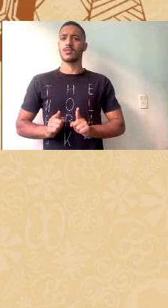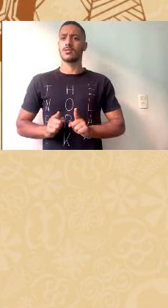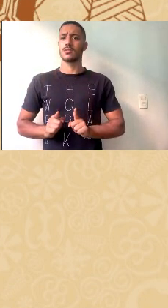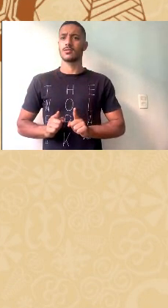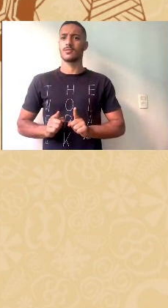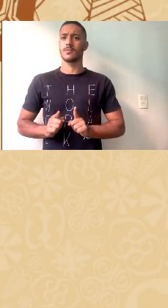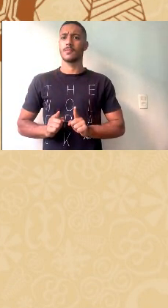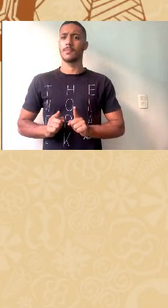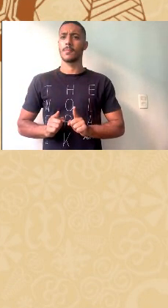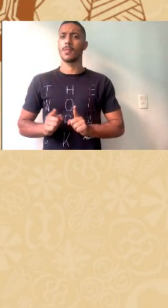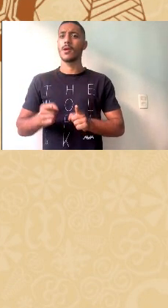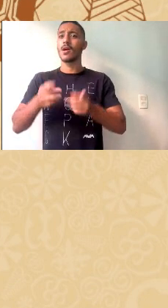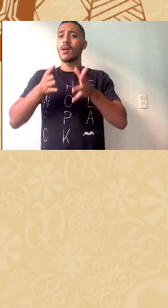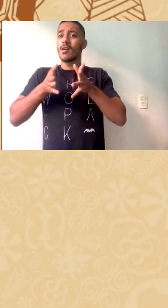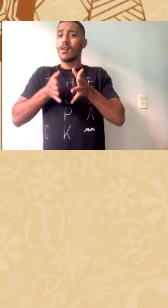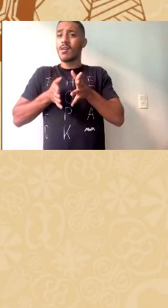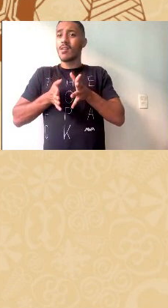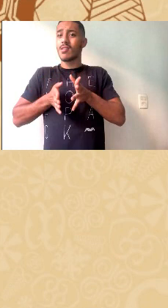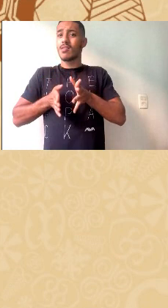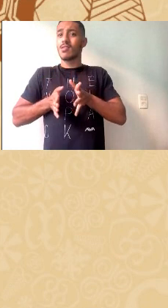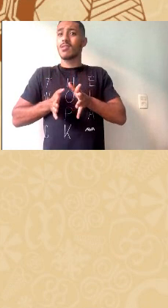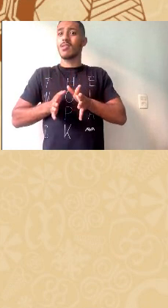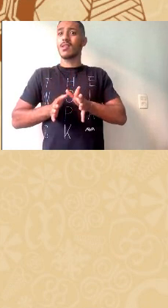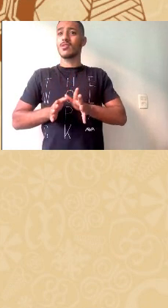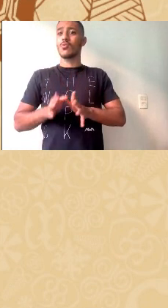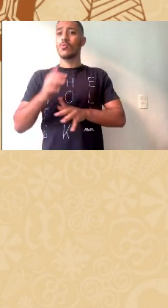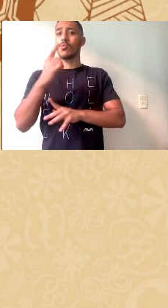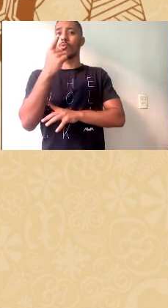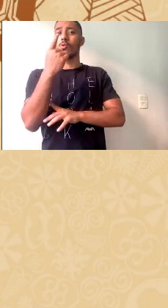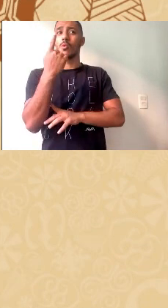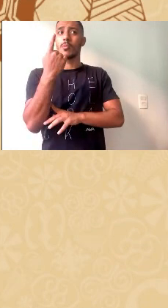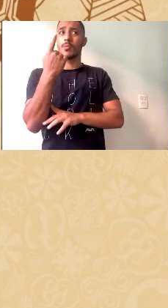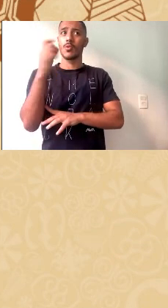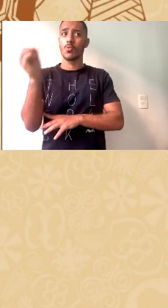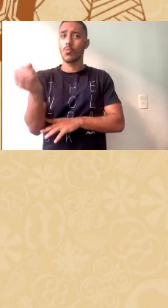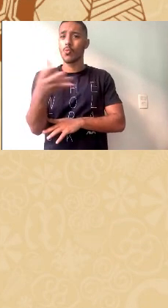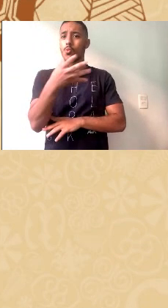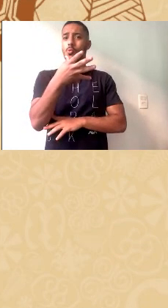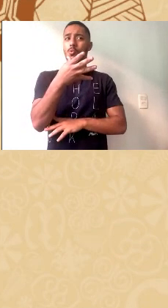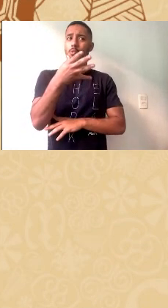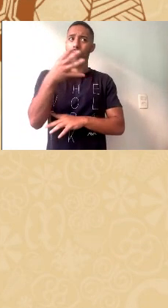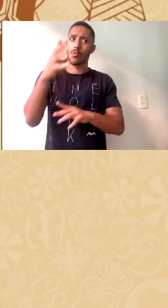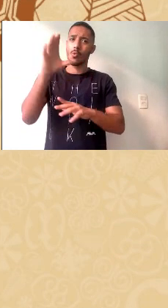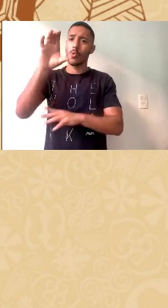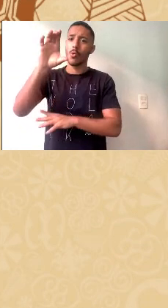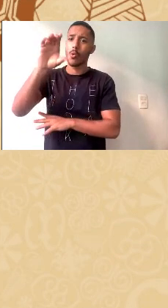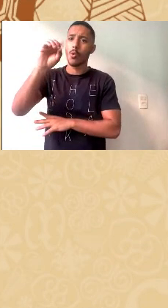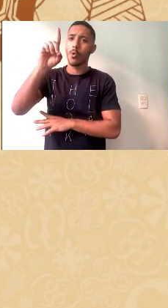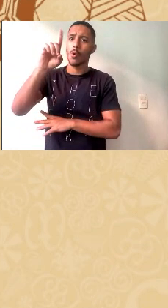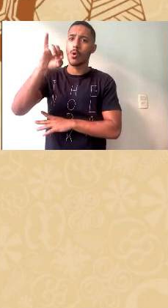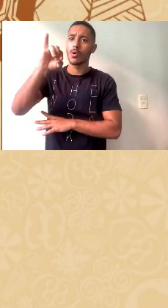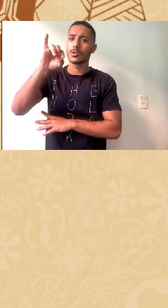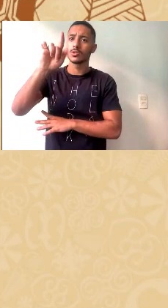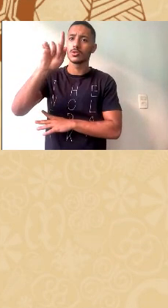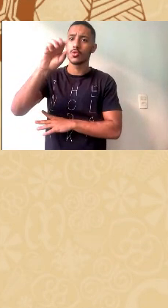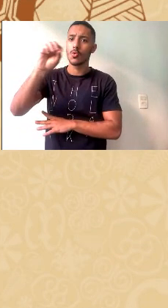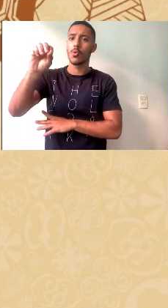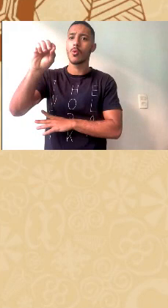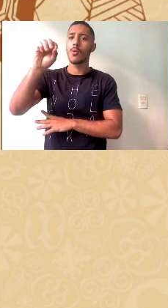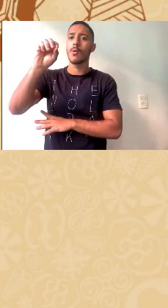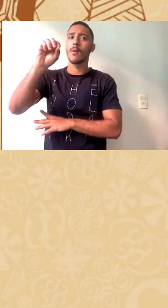foi quando nasceu o primeiro Código Penal. Então, toda uma preocupação, né,